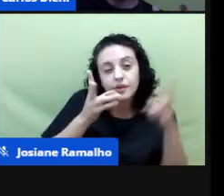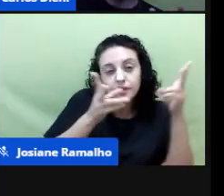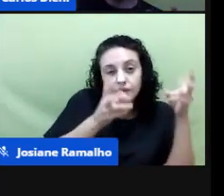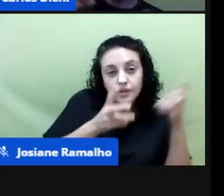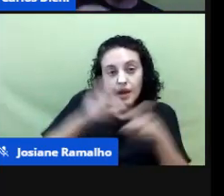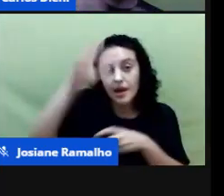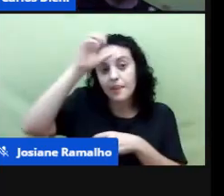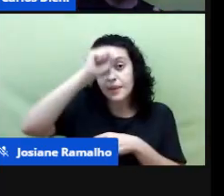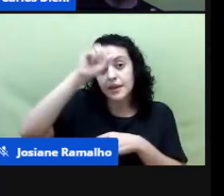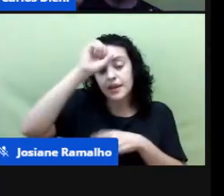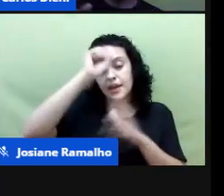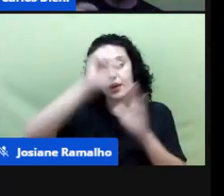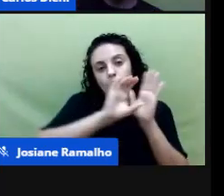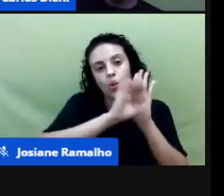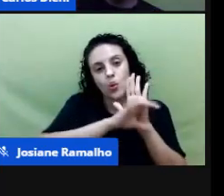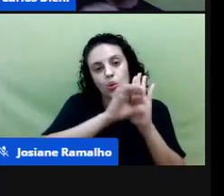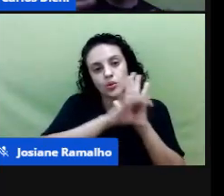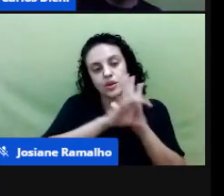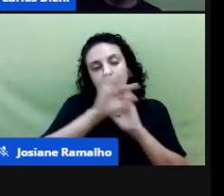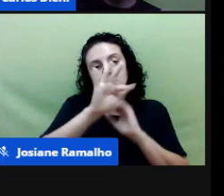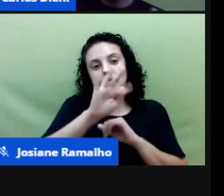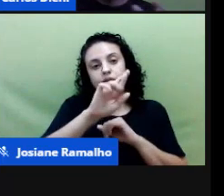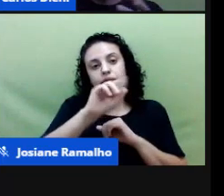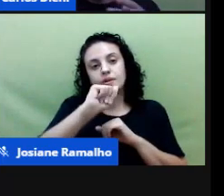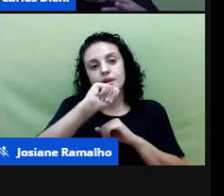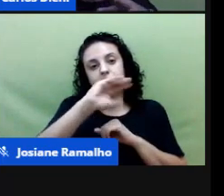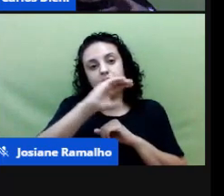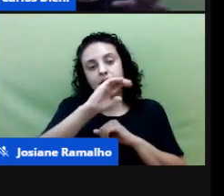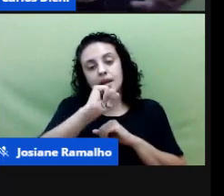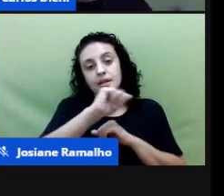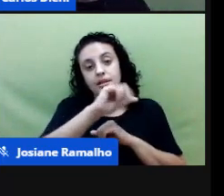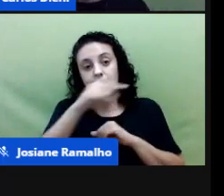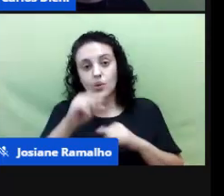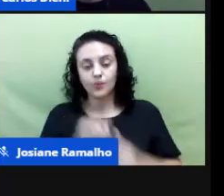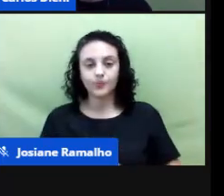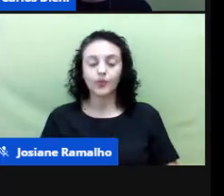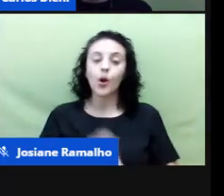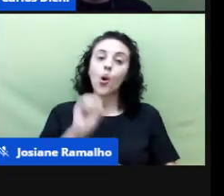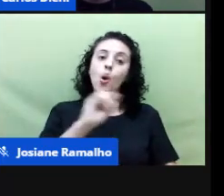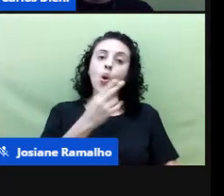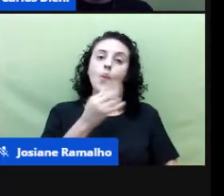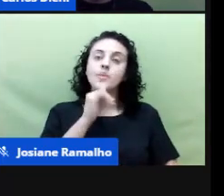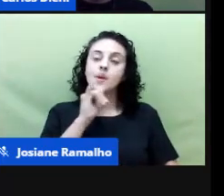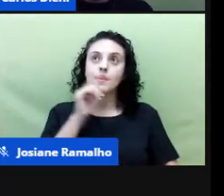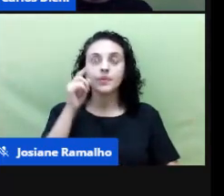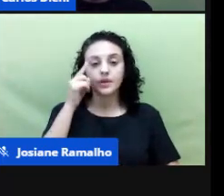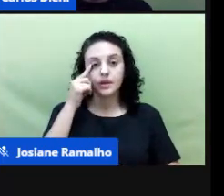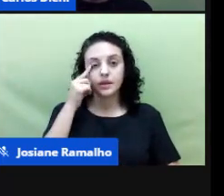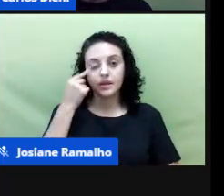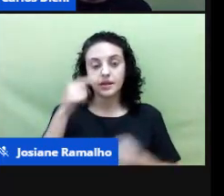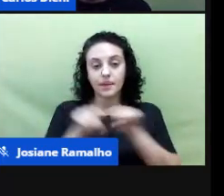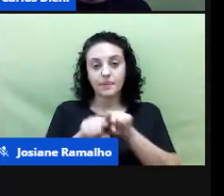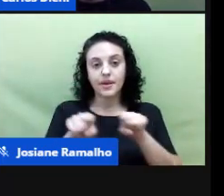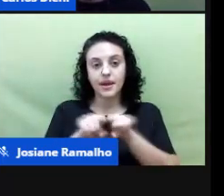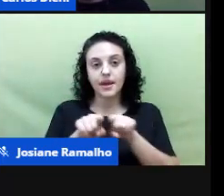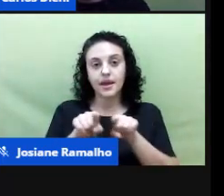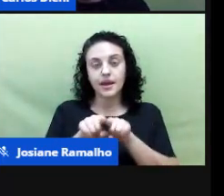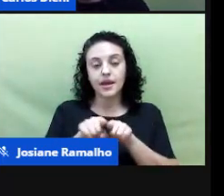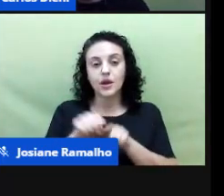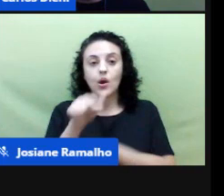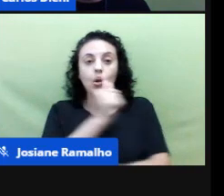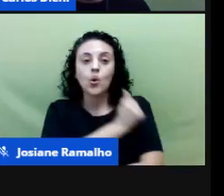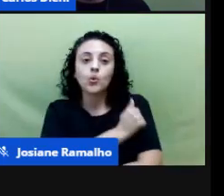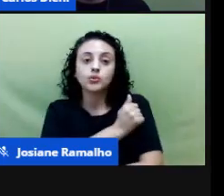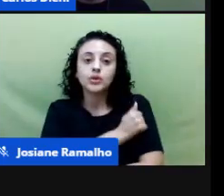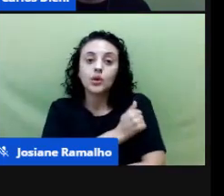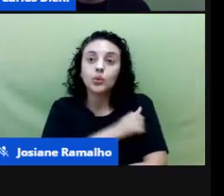ou pedir para os alunos irem no asilo, e gravar um dia sobre o cotidiano dos idosos lá, e propor várias discussões